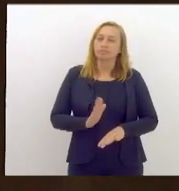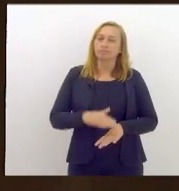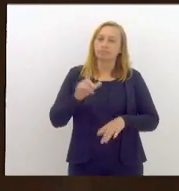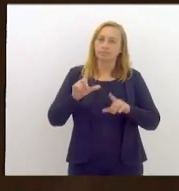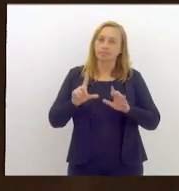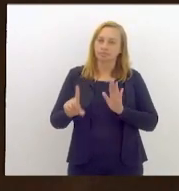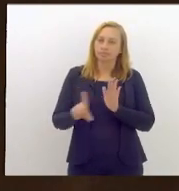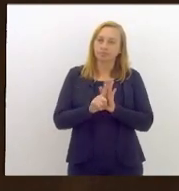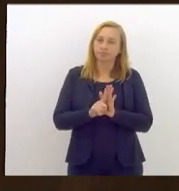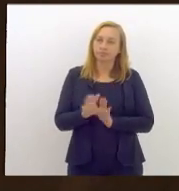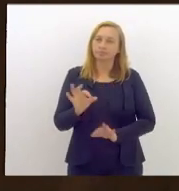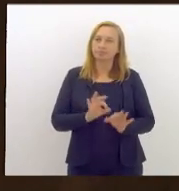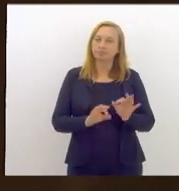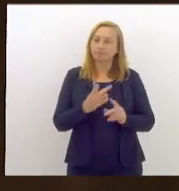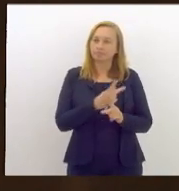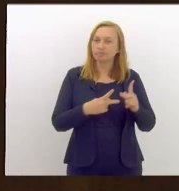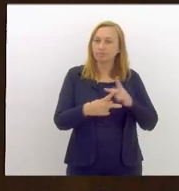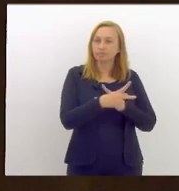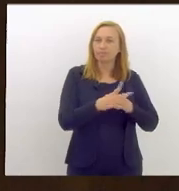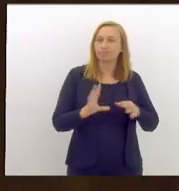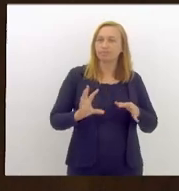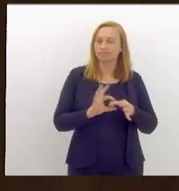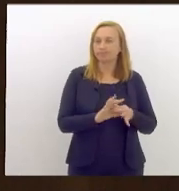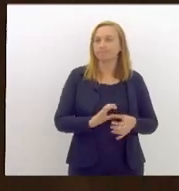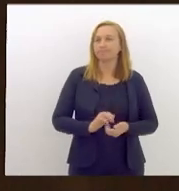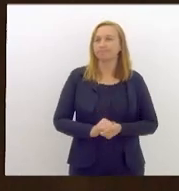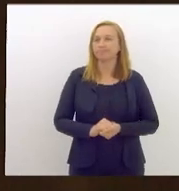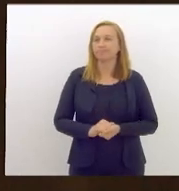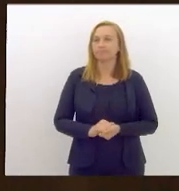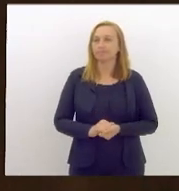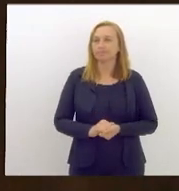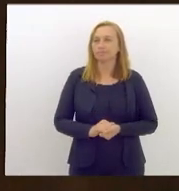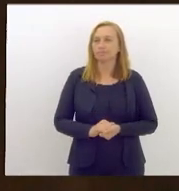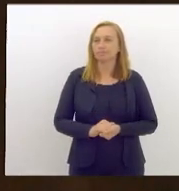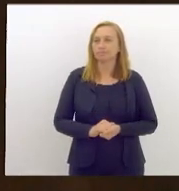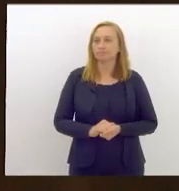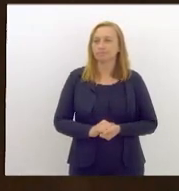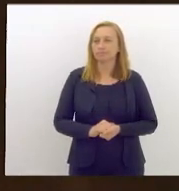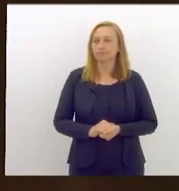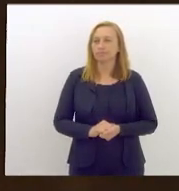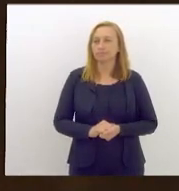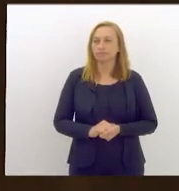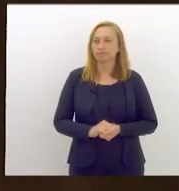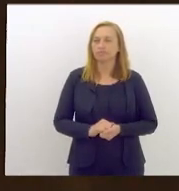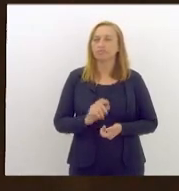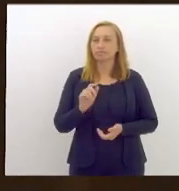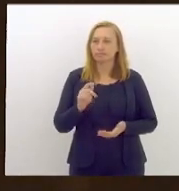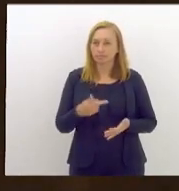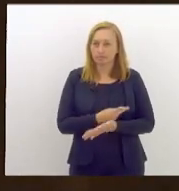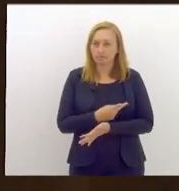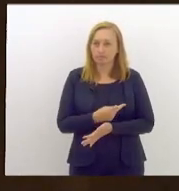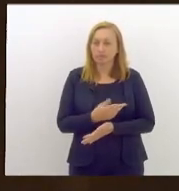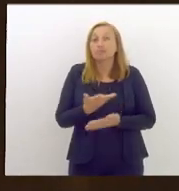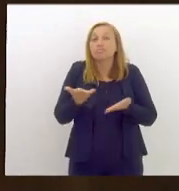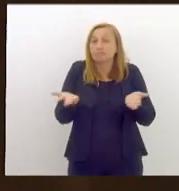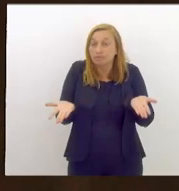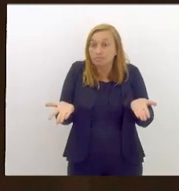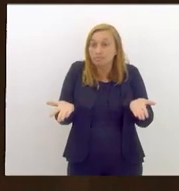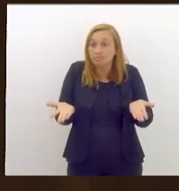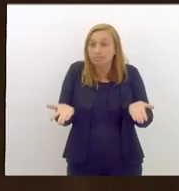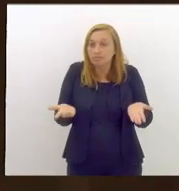dos planos de previdências complementares determina que assim ou seja então